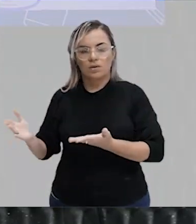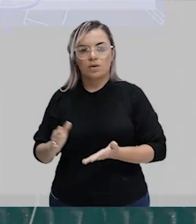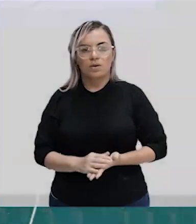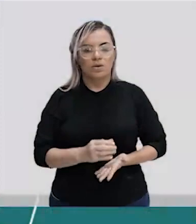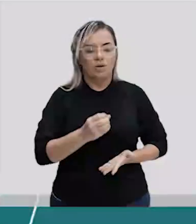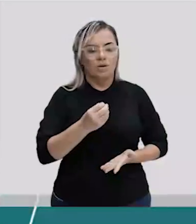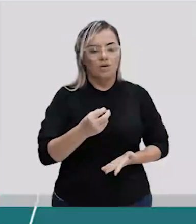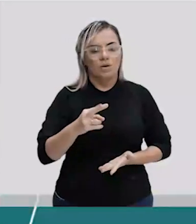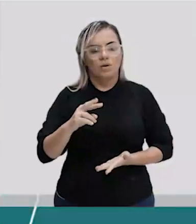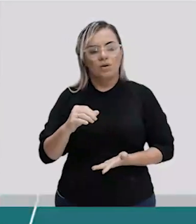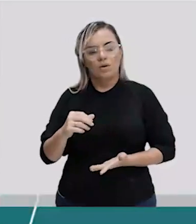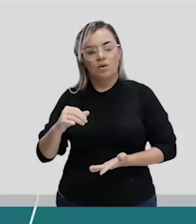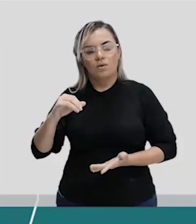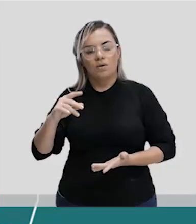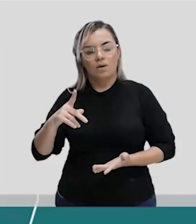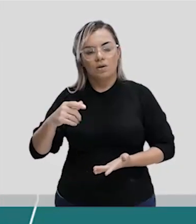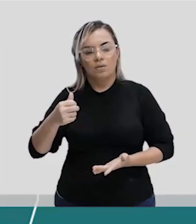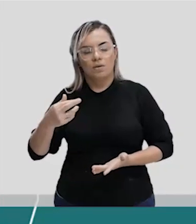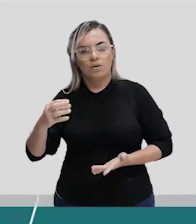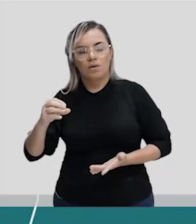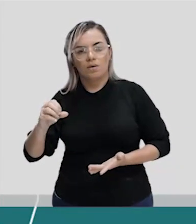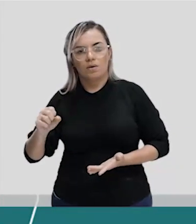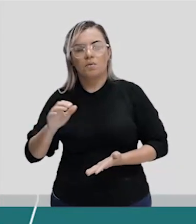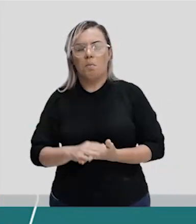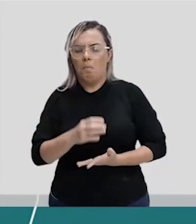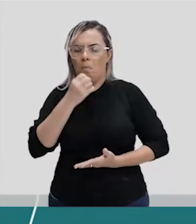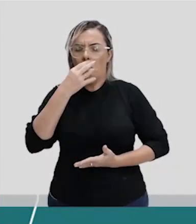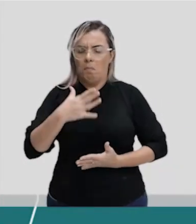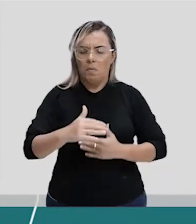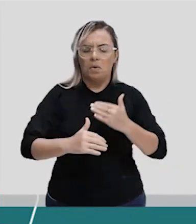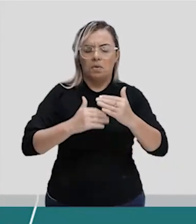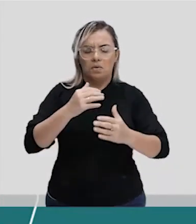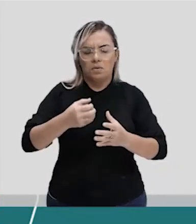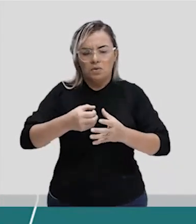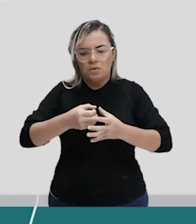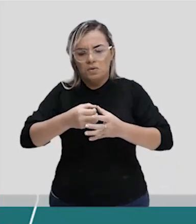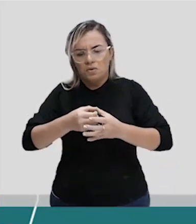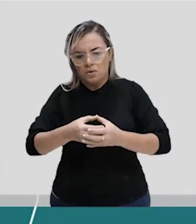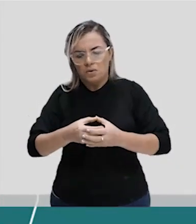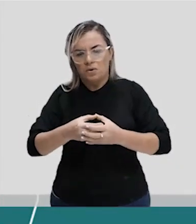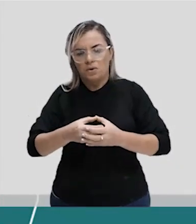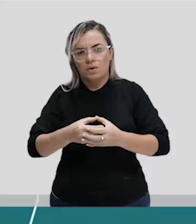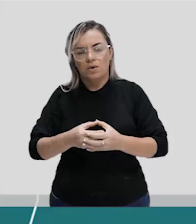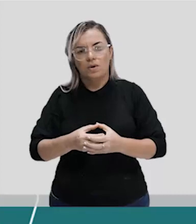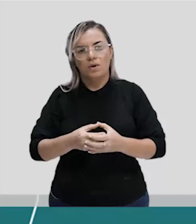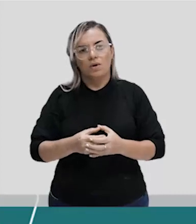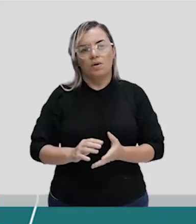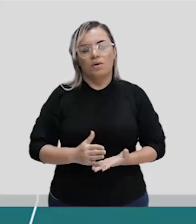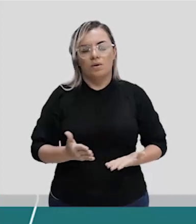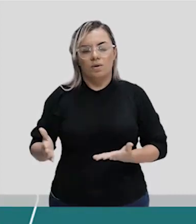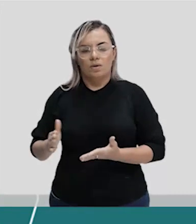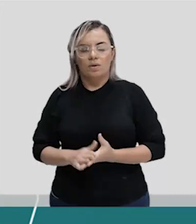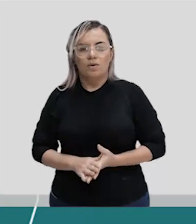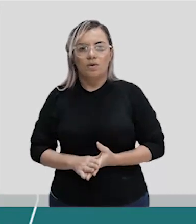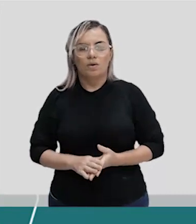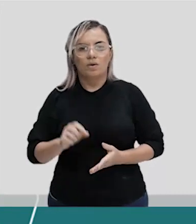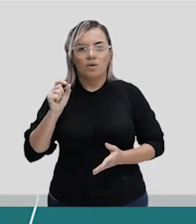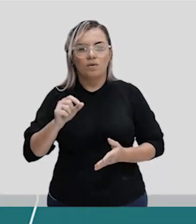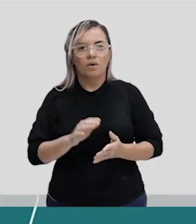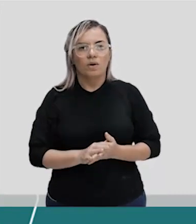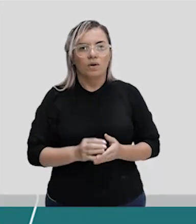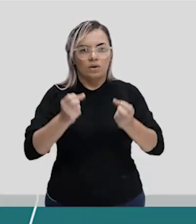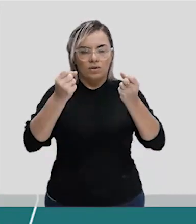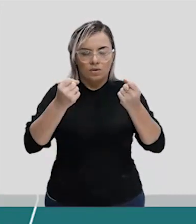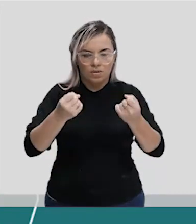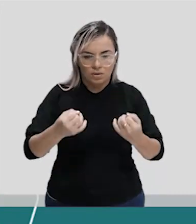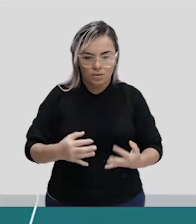animais ovíparos, o saco vitelínico é bem desenvolvido, tá? Então, a gente falou de embriologia, a gente respondeu algumas questões, a